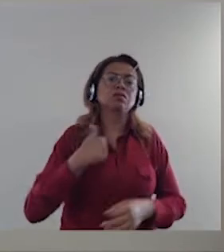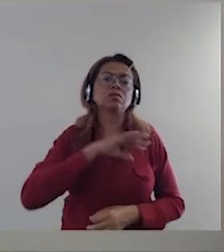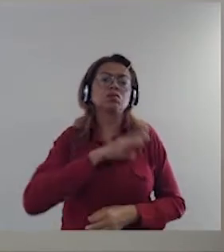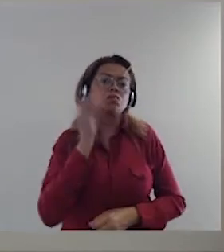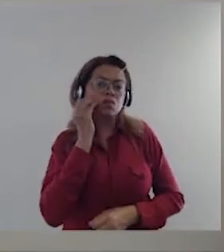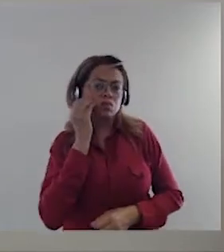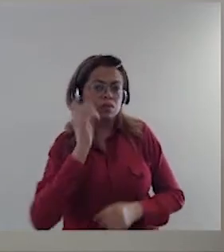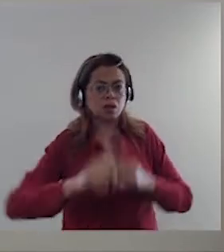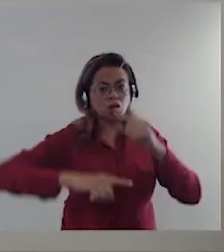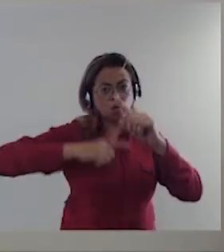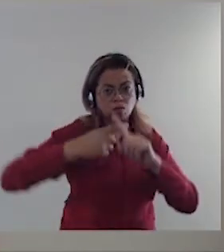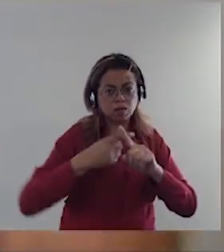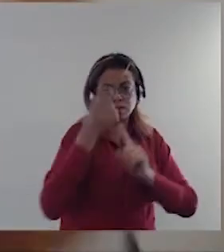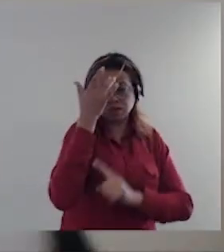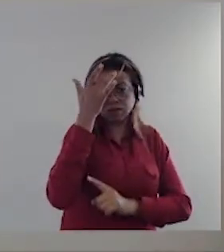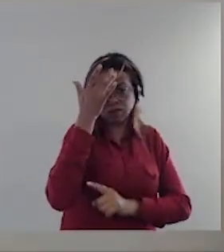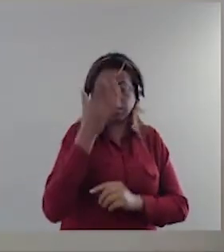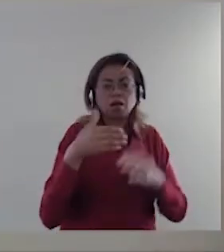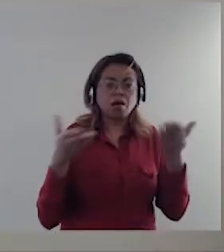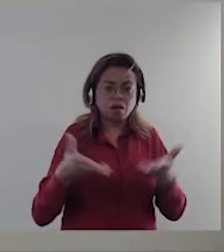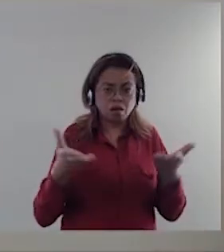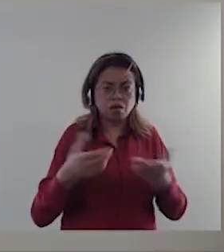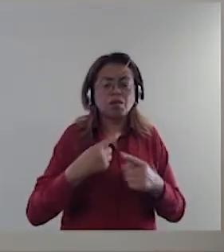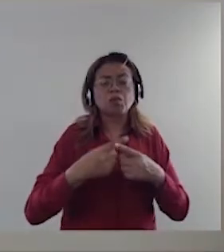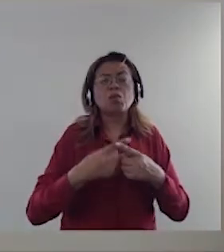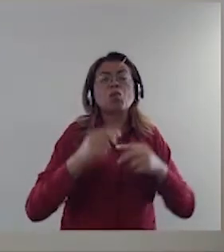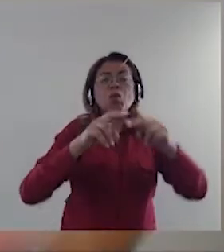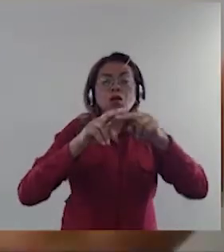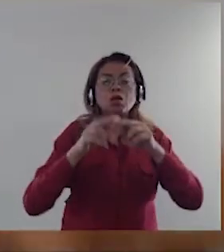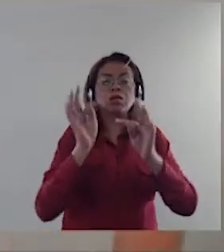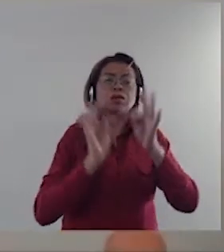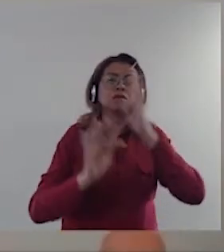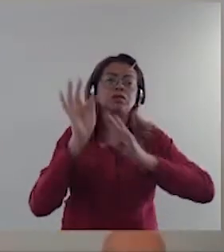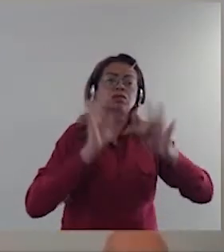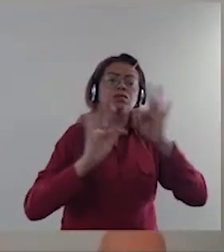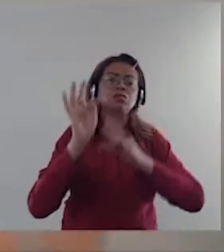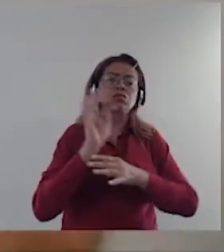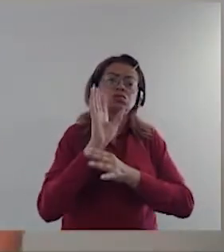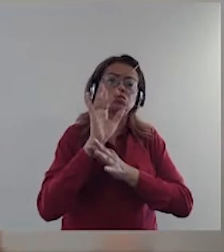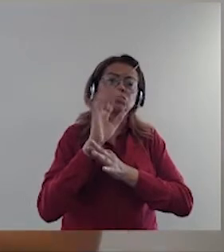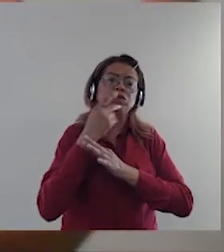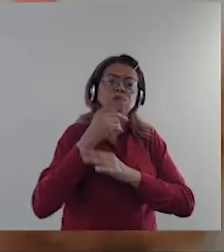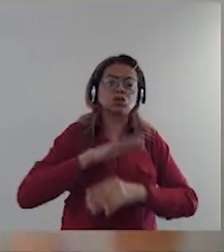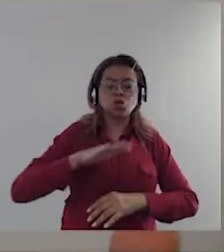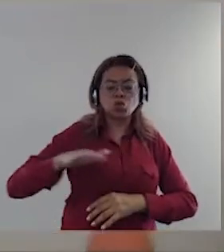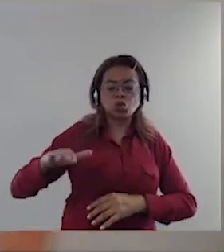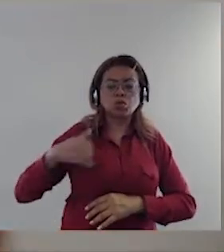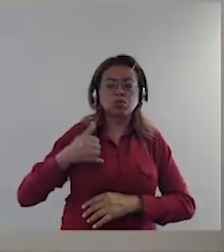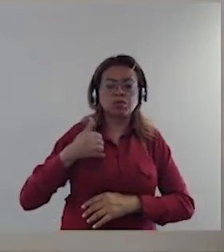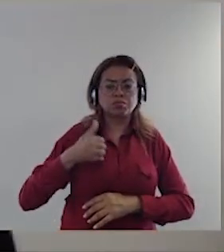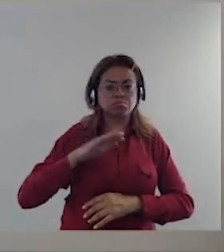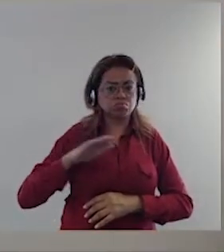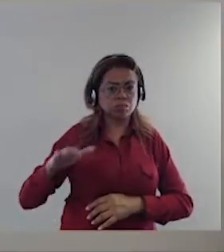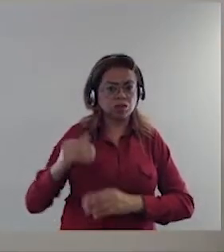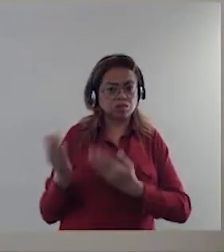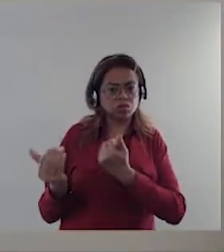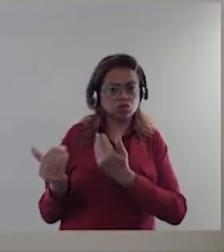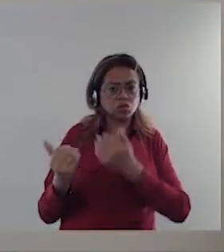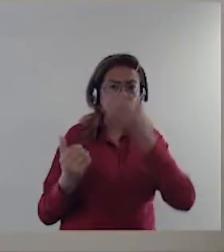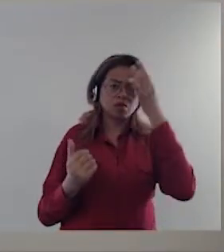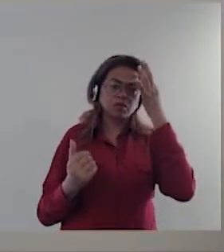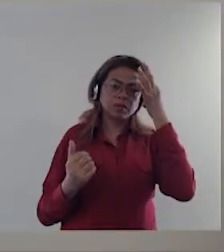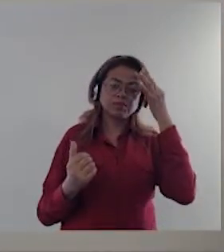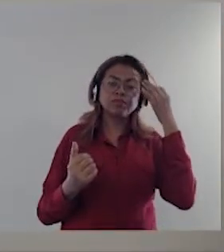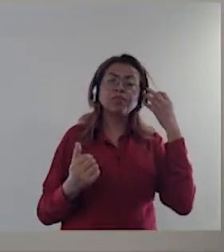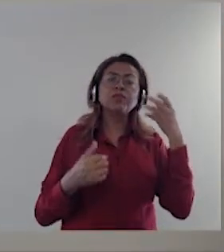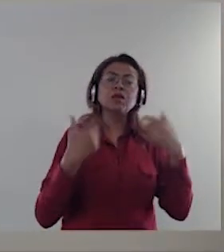muito mais facilidade agora, em razão da tecnologia nas mãos, notadamente dos menores, das crianças e dos adolescentes,